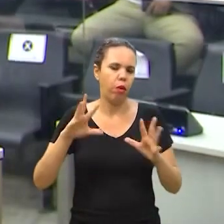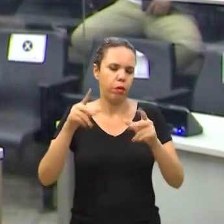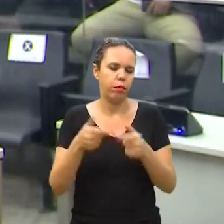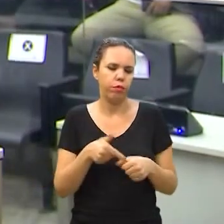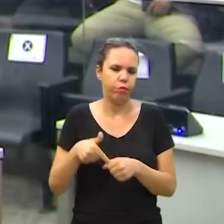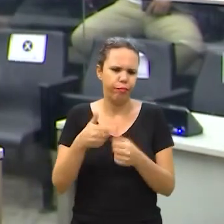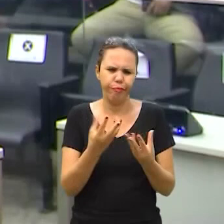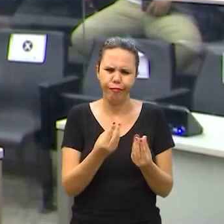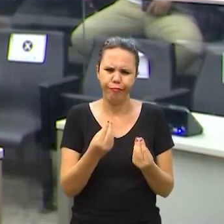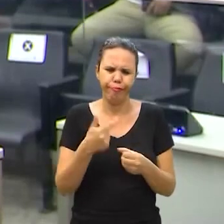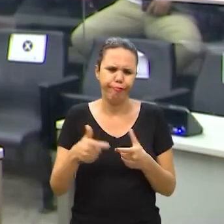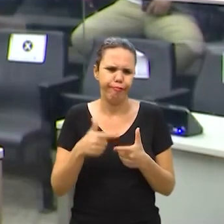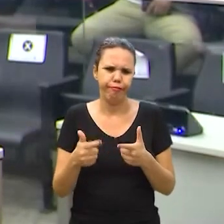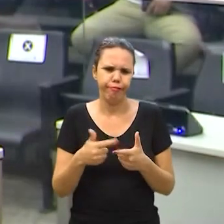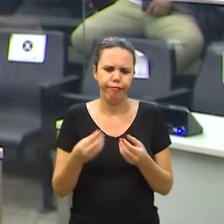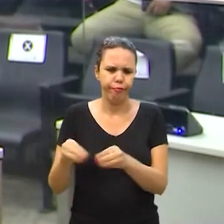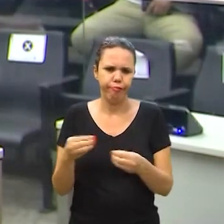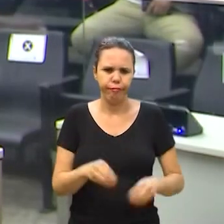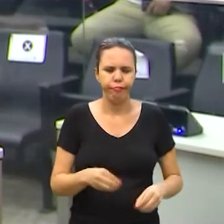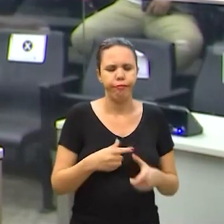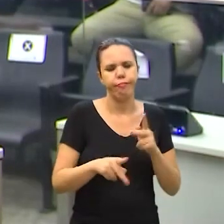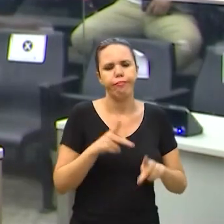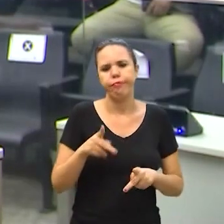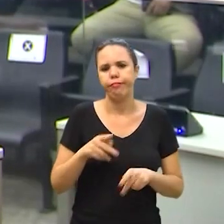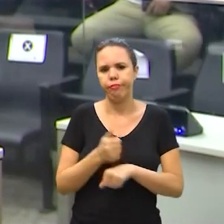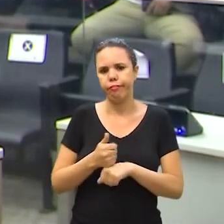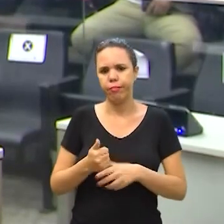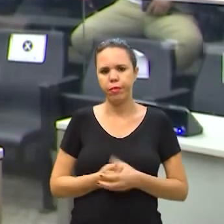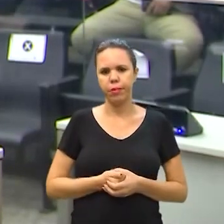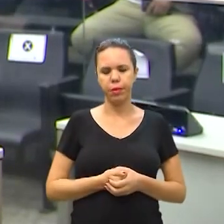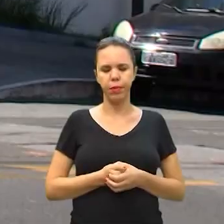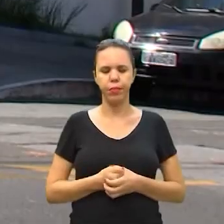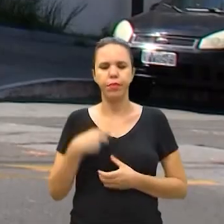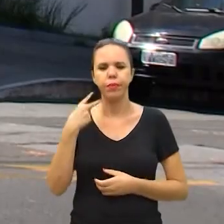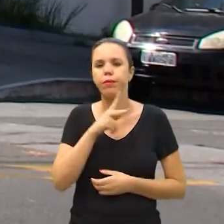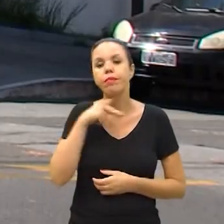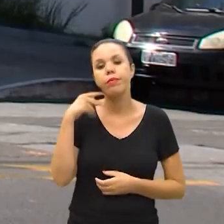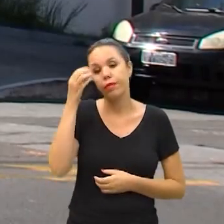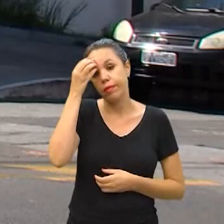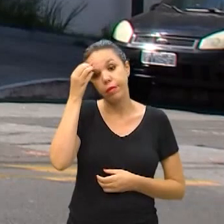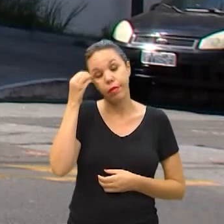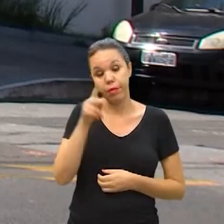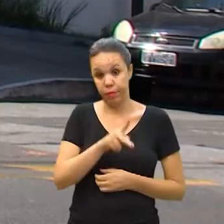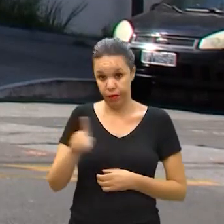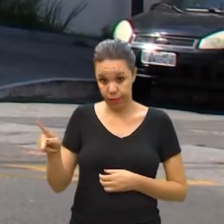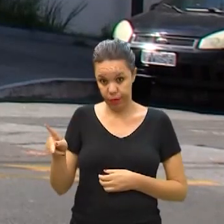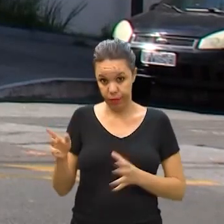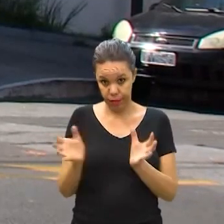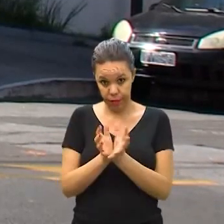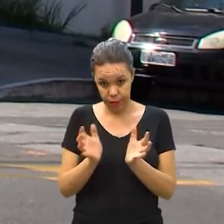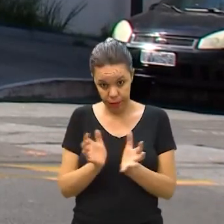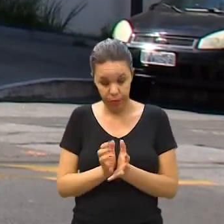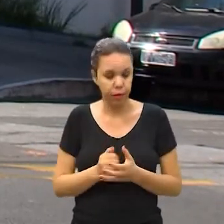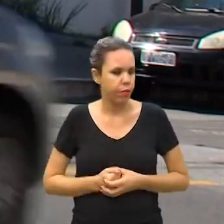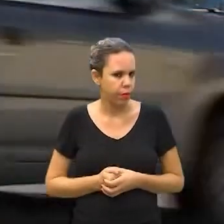gasolina. Então são vários problemas que atingiria a extinção dessa profissão. O vereador Permínio Monteiro, que é o presidente